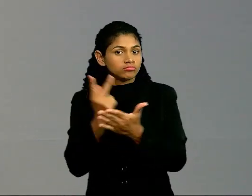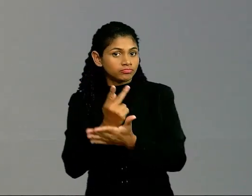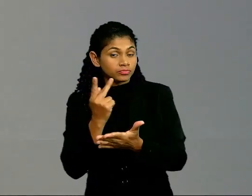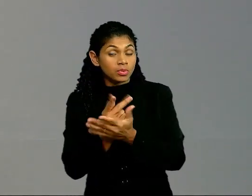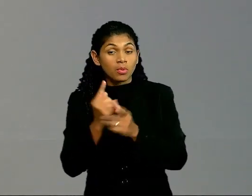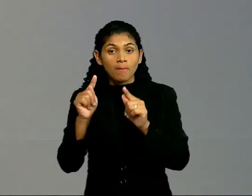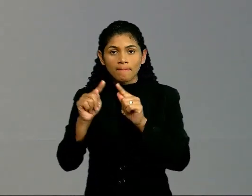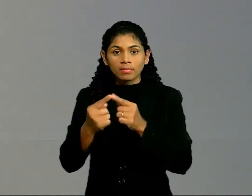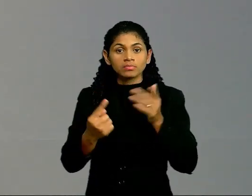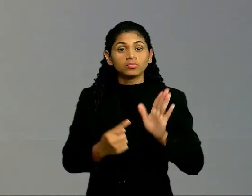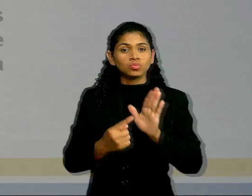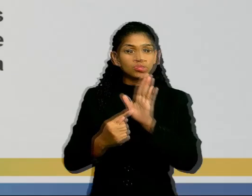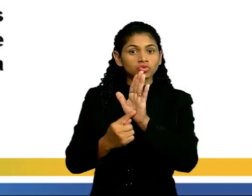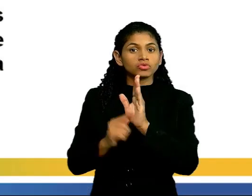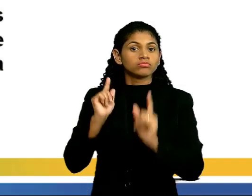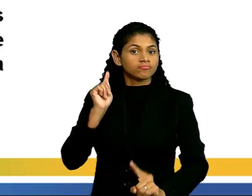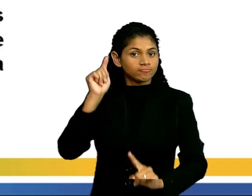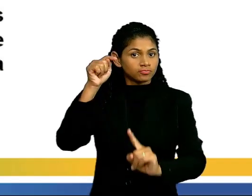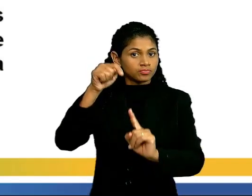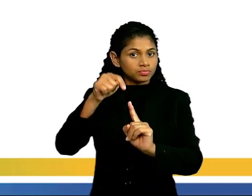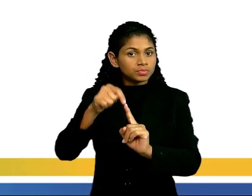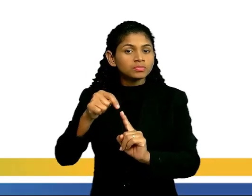literário importante e interessante.